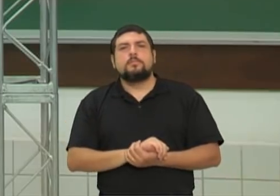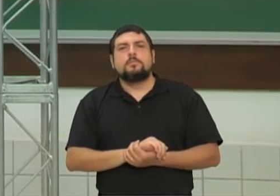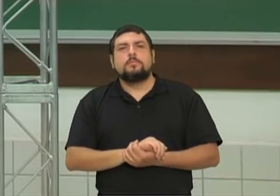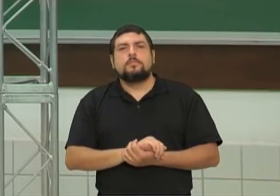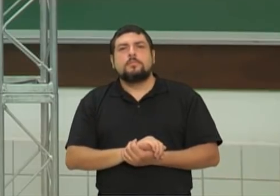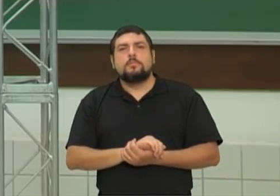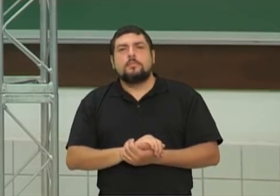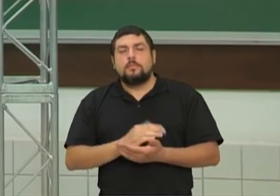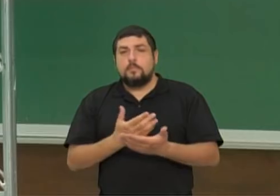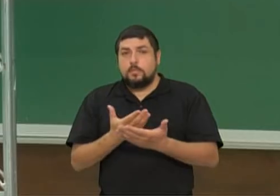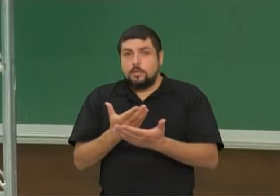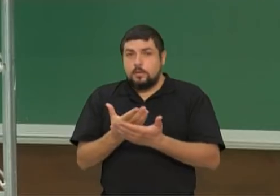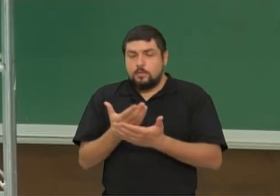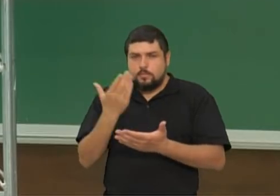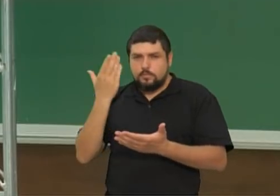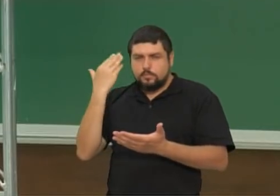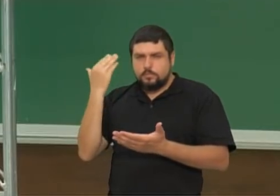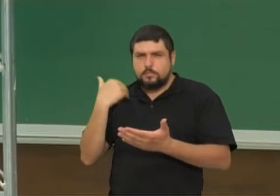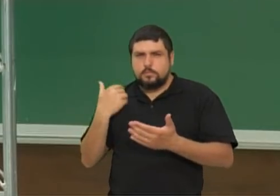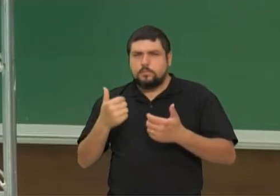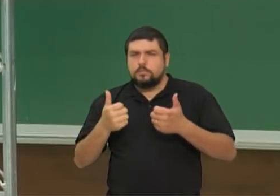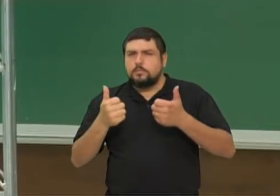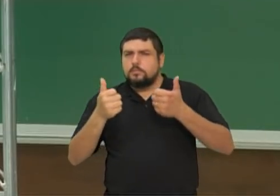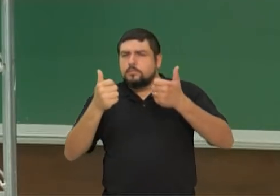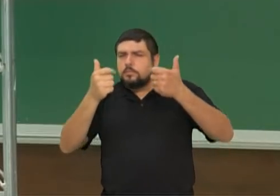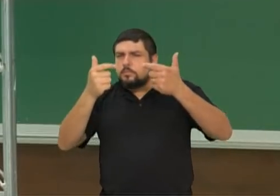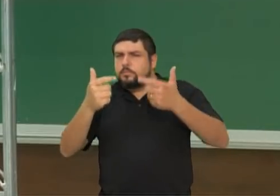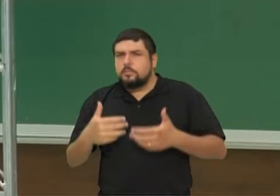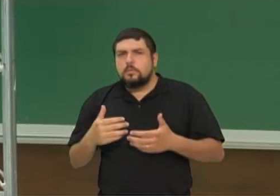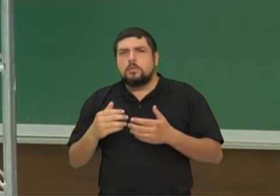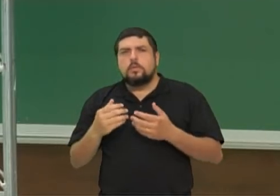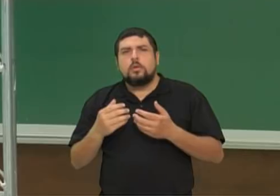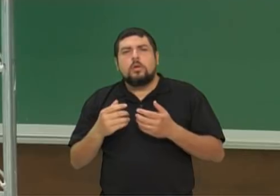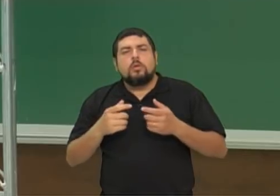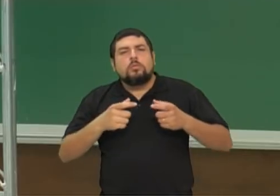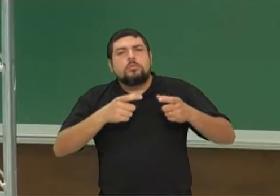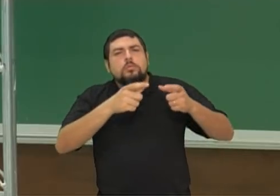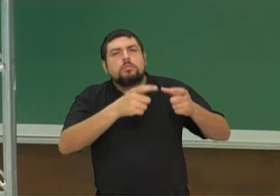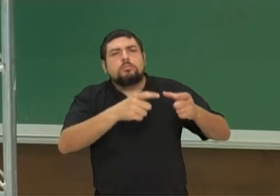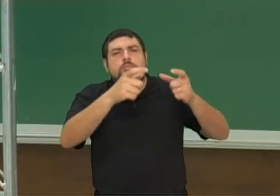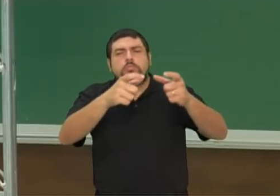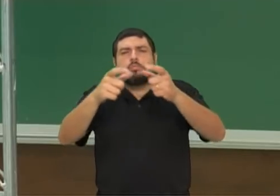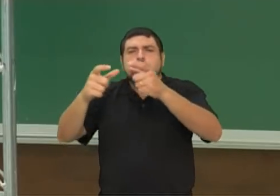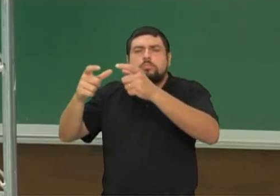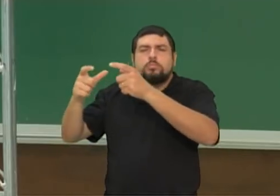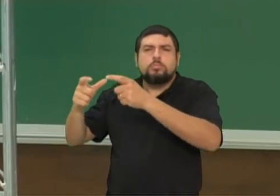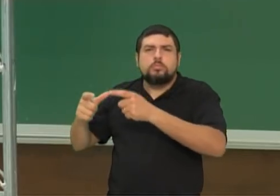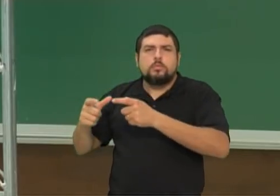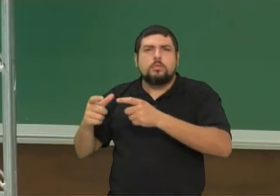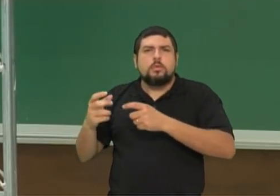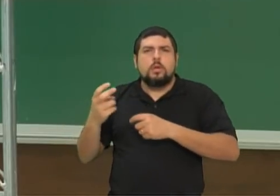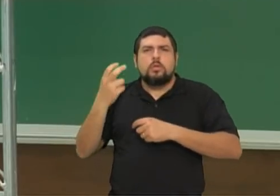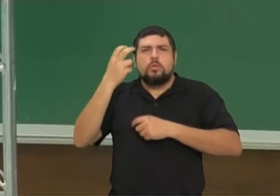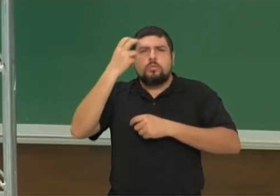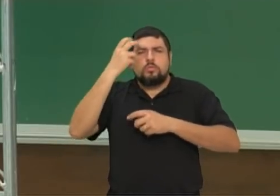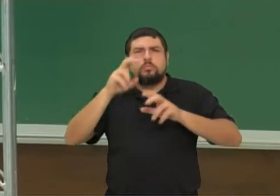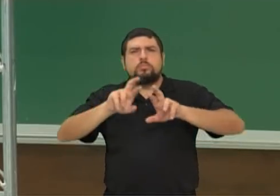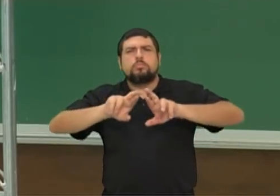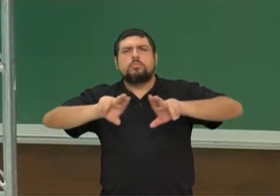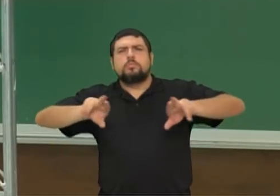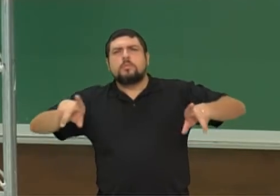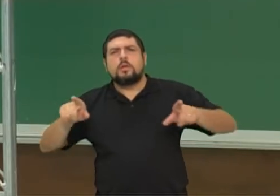anterior, nós iniciamos uma jornada pelo universo dos lugares sagrados das diferentes culturas e